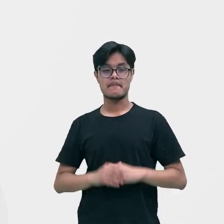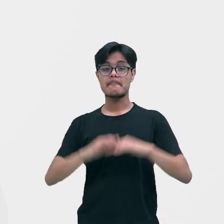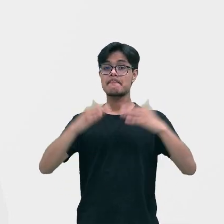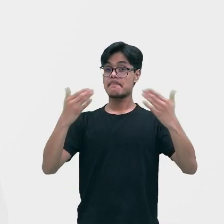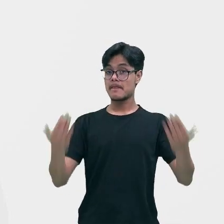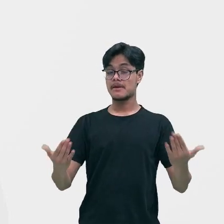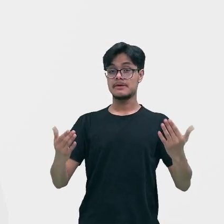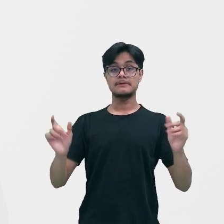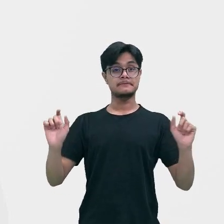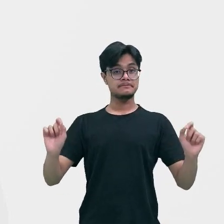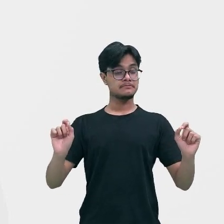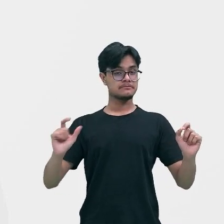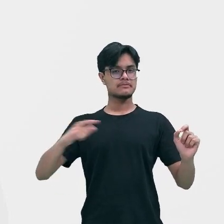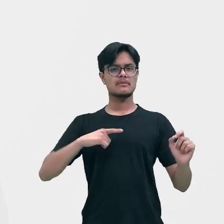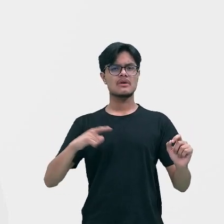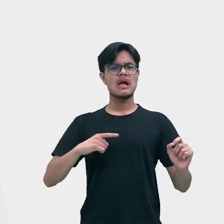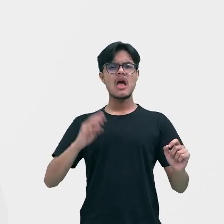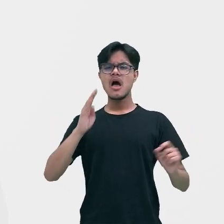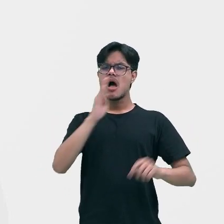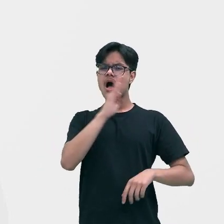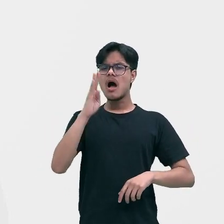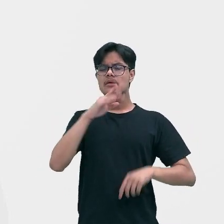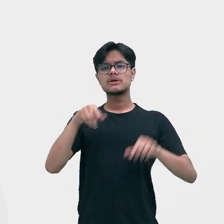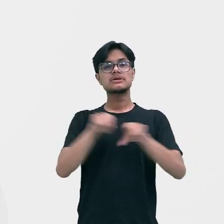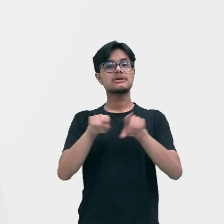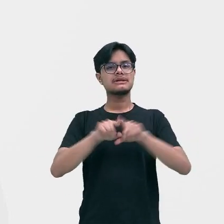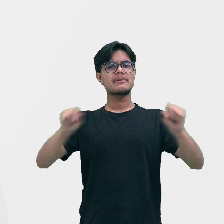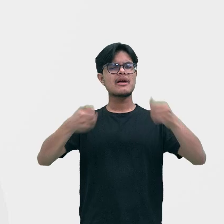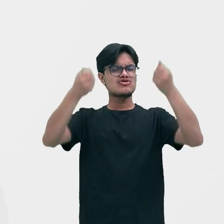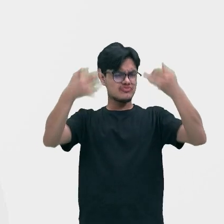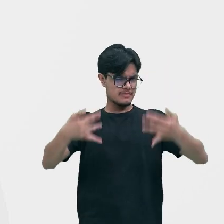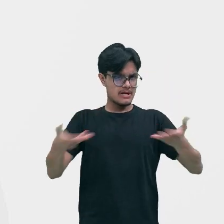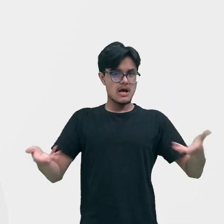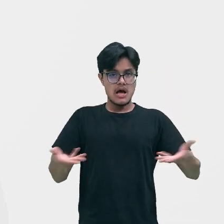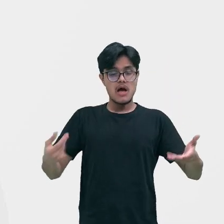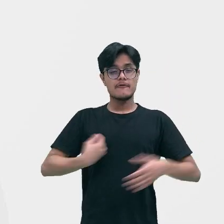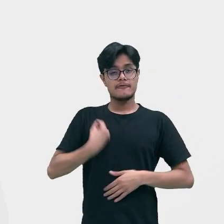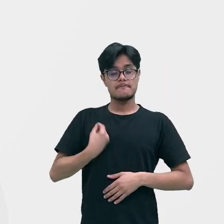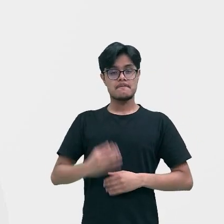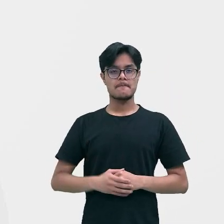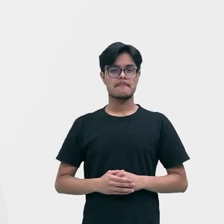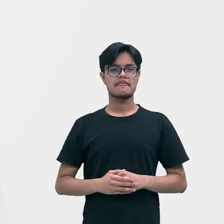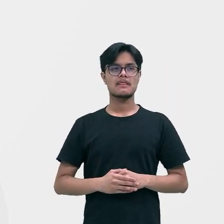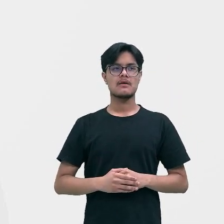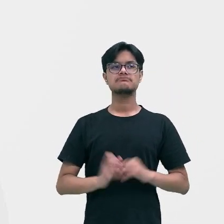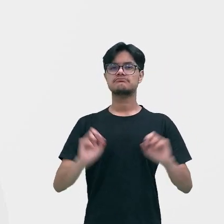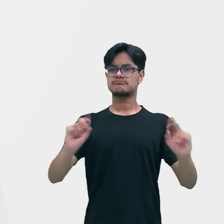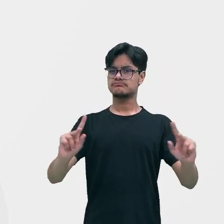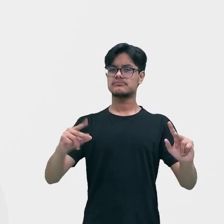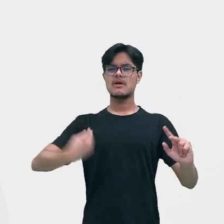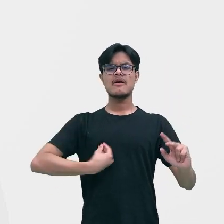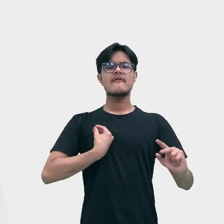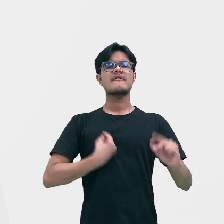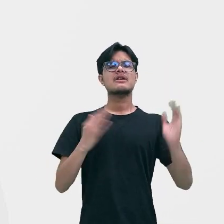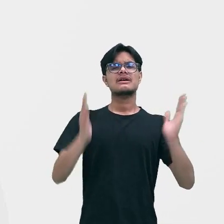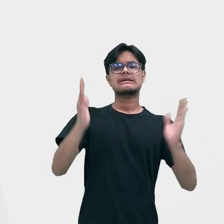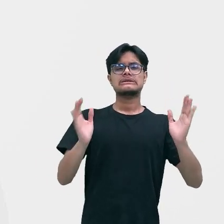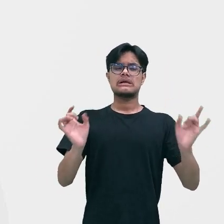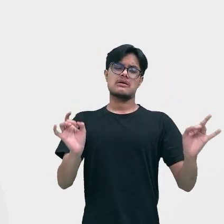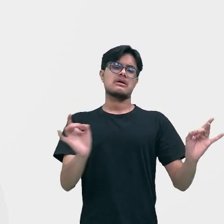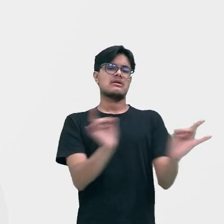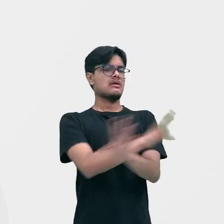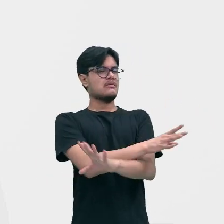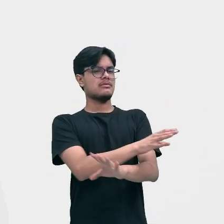como eles surgem com velocidade, como eles comentam um fato específico, quando esse fato deixa de ser comentado, aquele meme Já deixa de